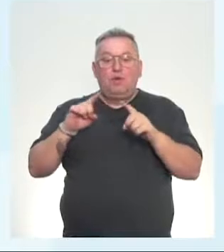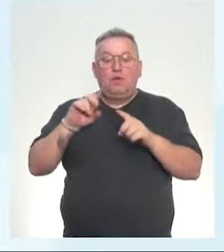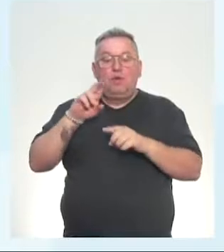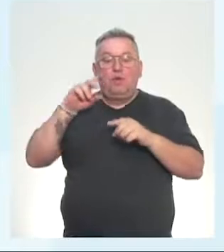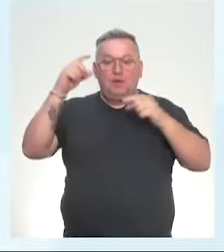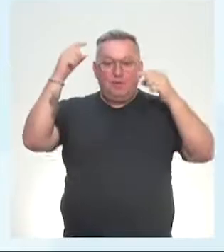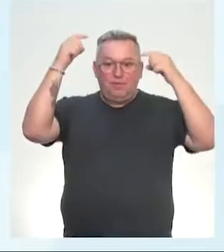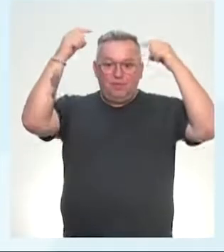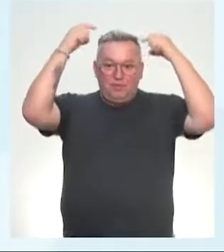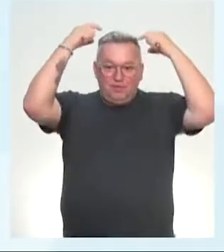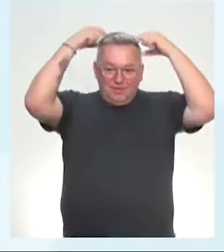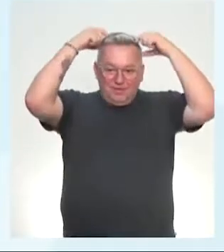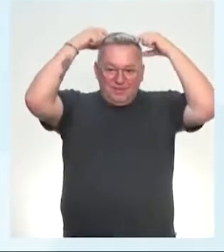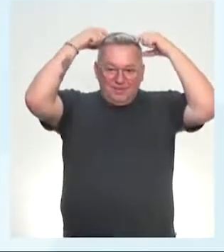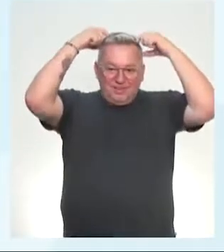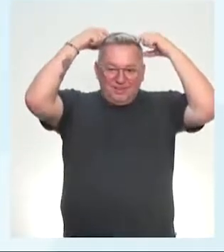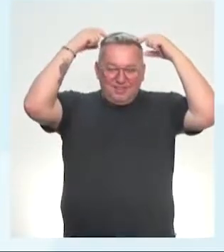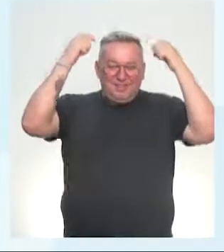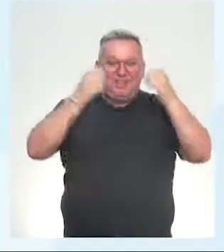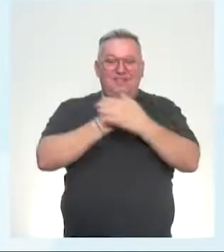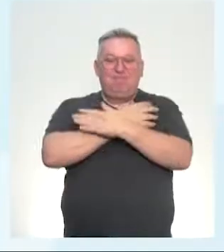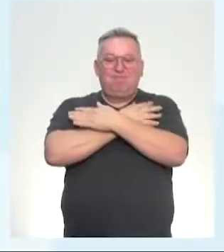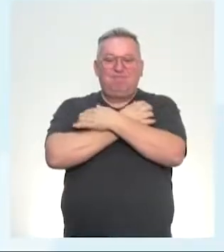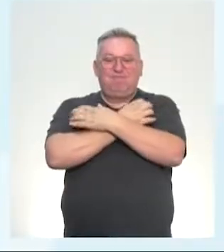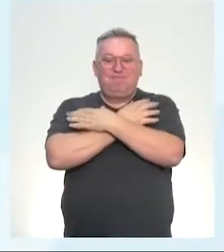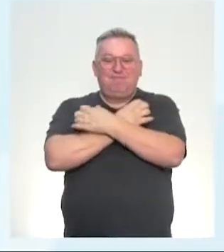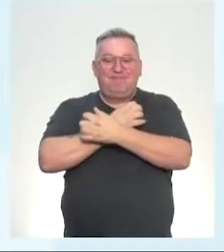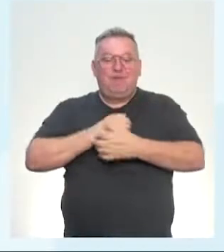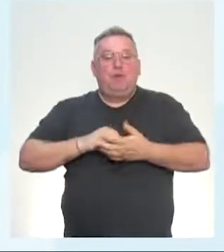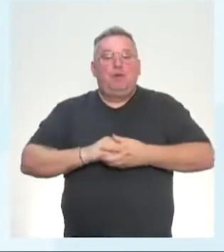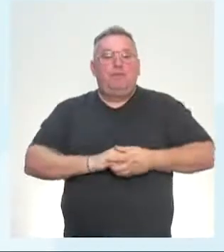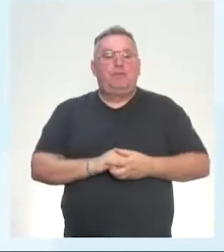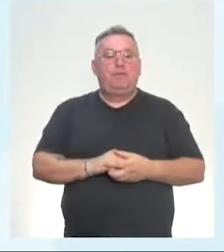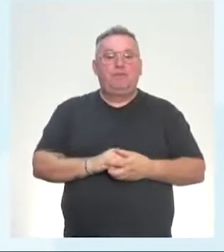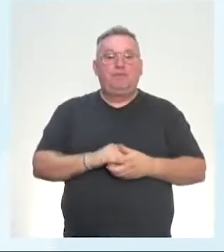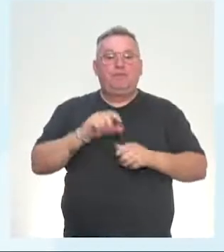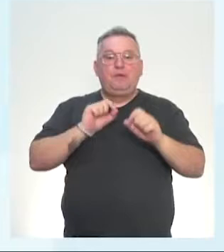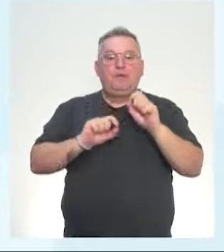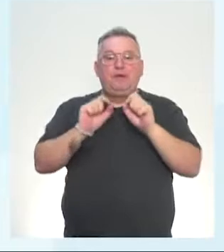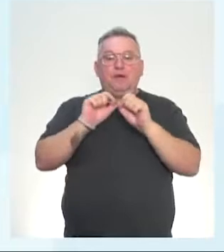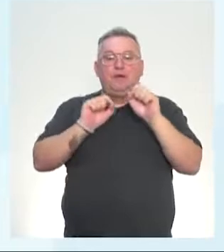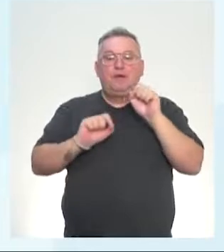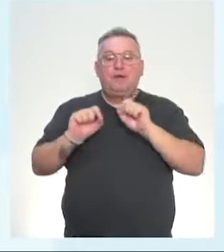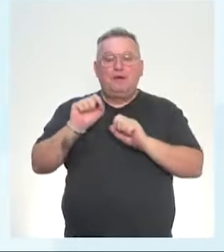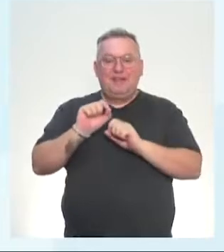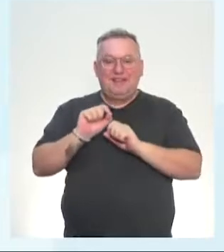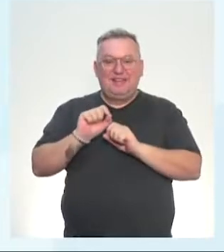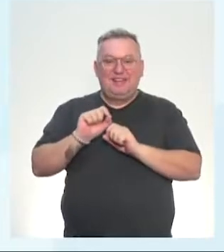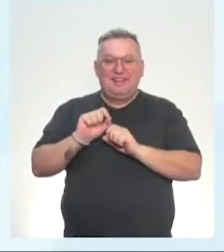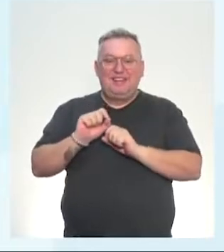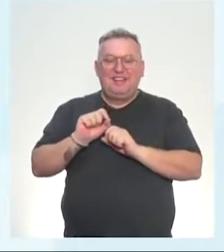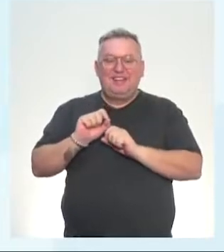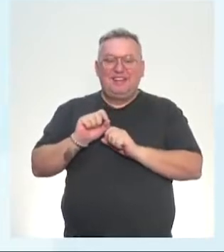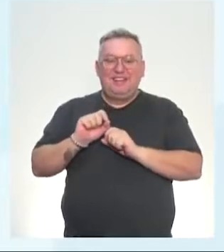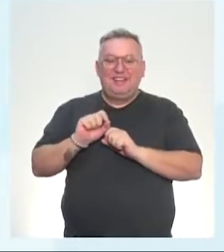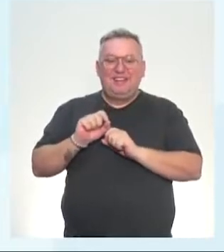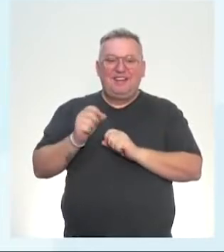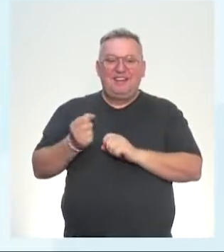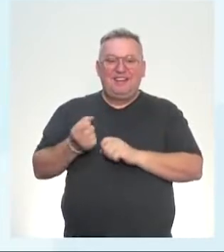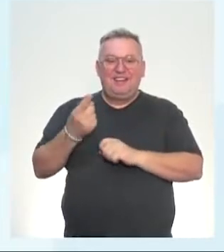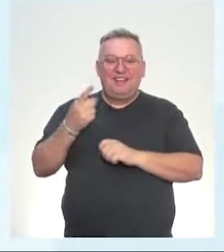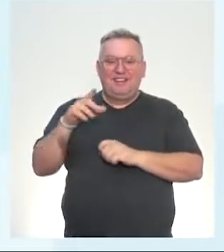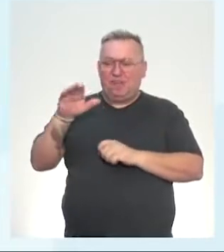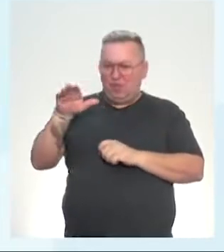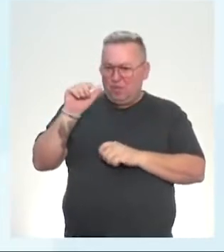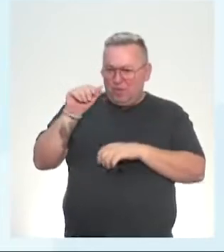urso aí. Quem teria coragem, né, de sentar para conversar ali. Que então, rebeldia a ideia foi bem essa? passada aí, né? E ele está